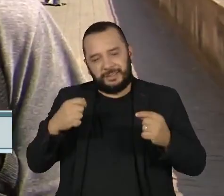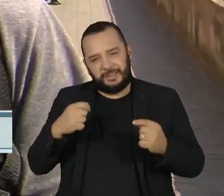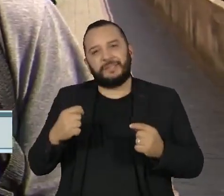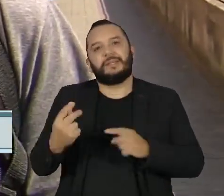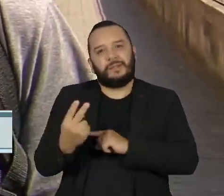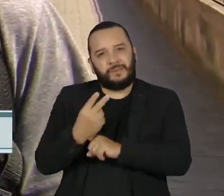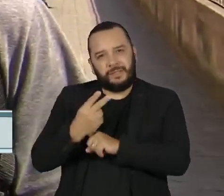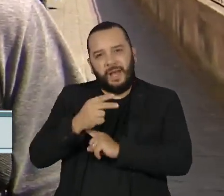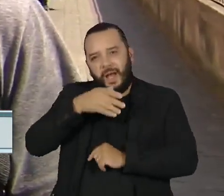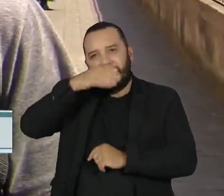porque senão não dá